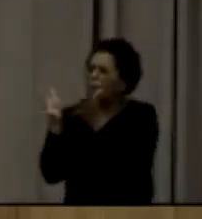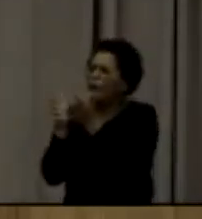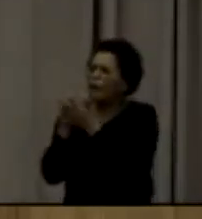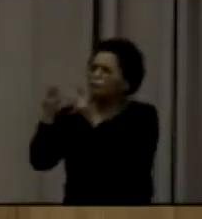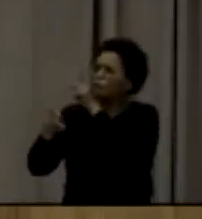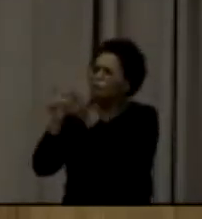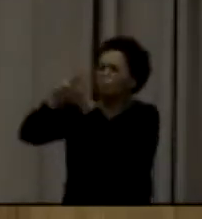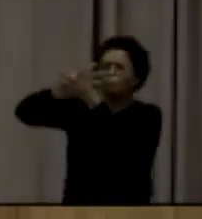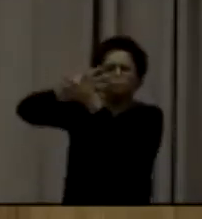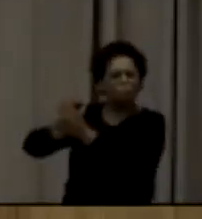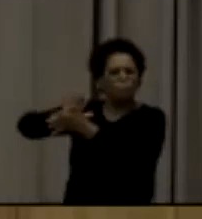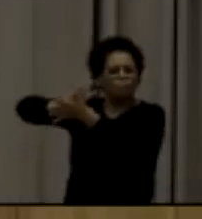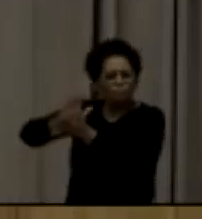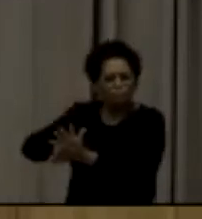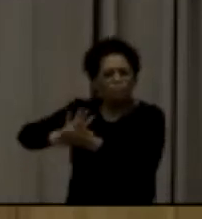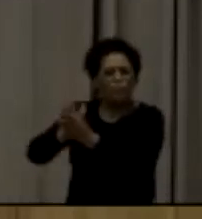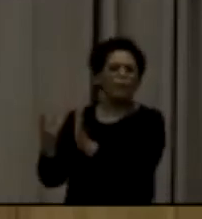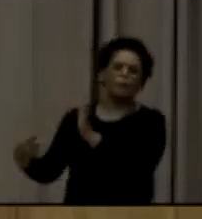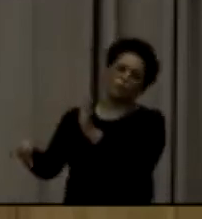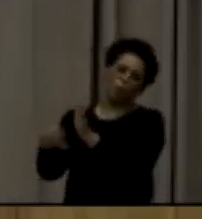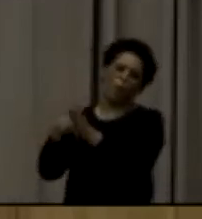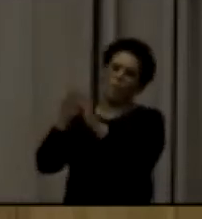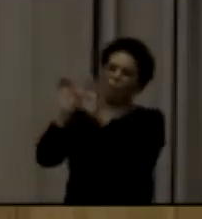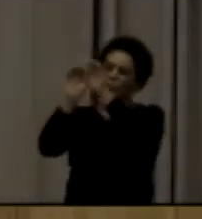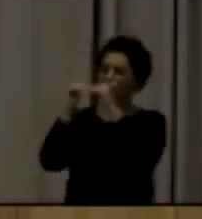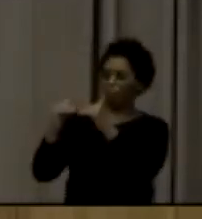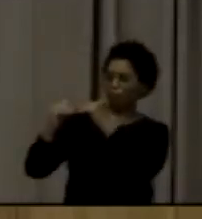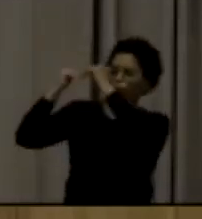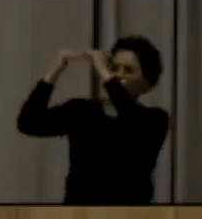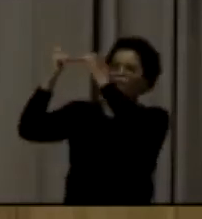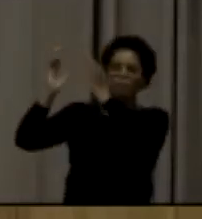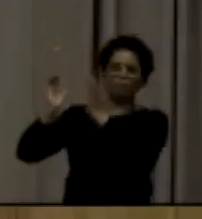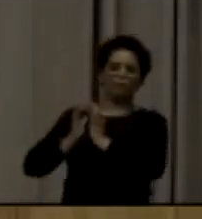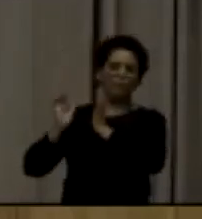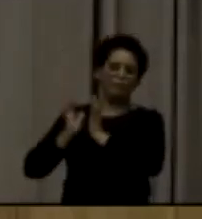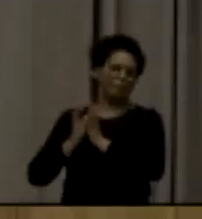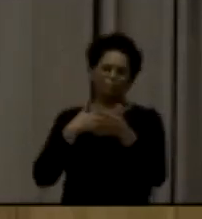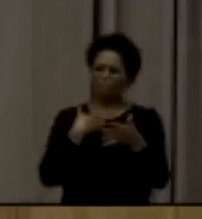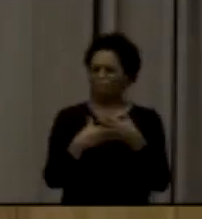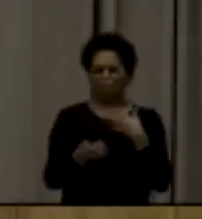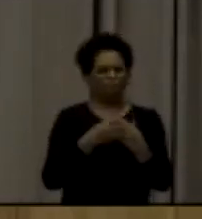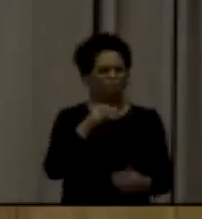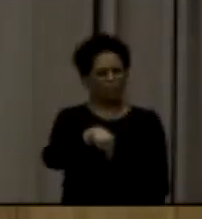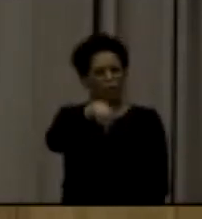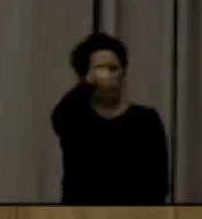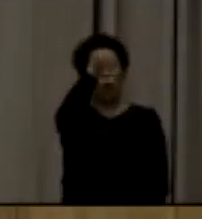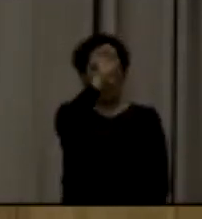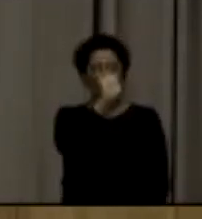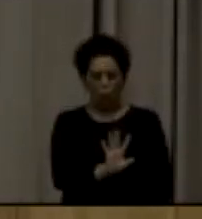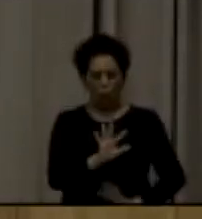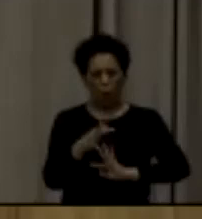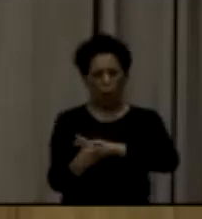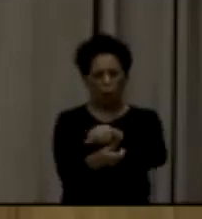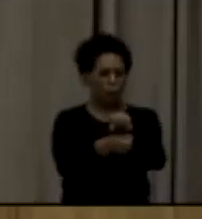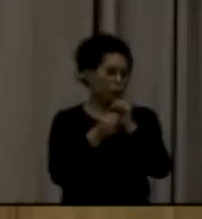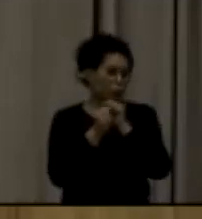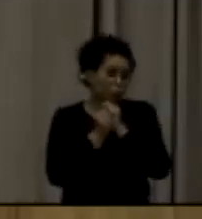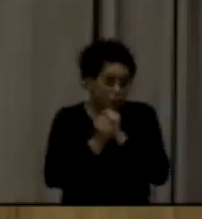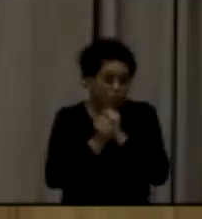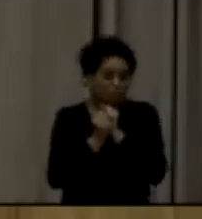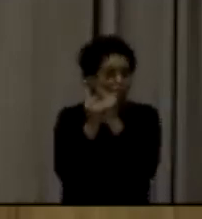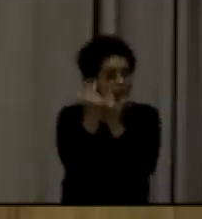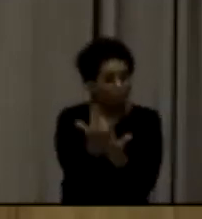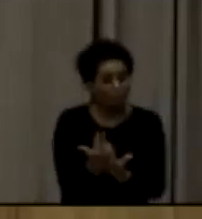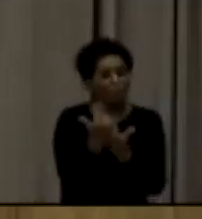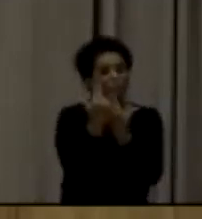explorados e oprimidos por suas próprias elites nacionais. Então, não se trata do Norte contra o Sul, se trata, e isso é preciso